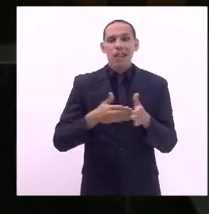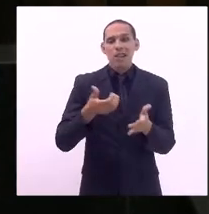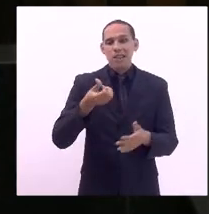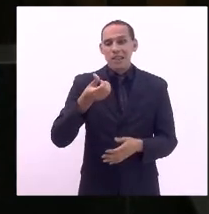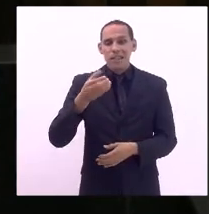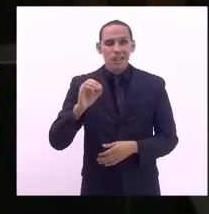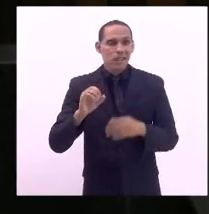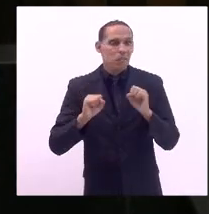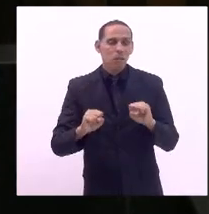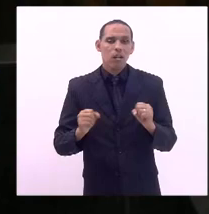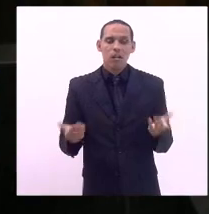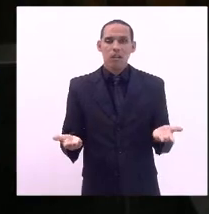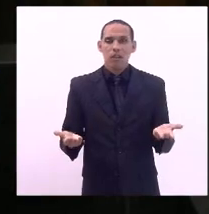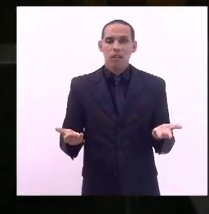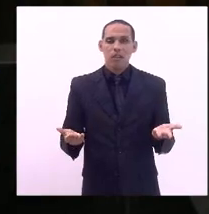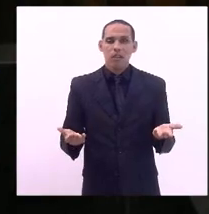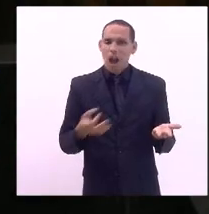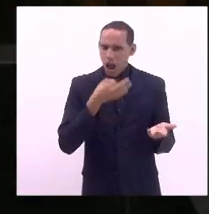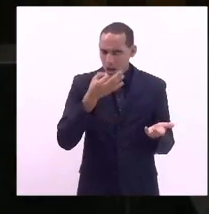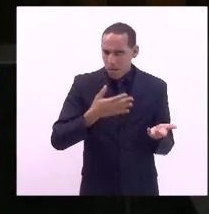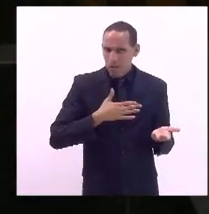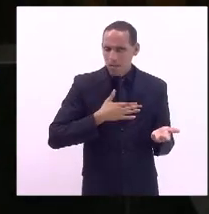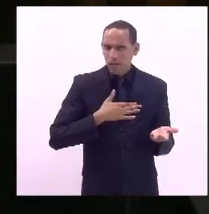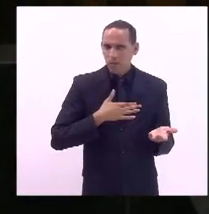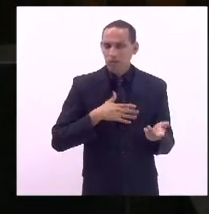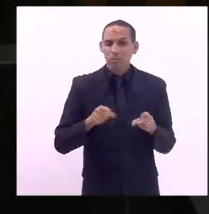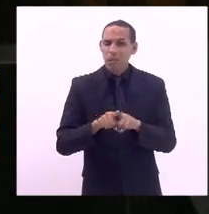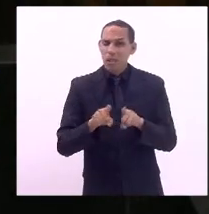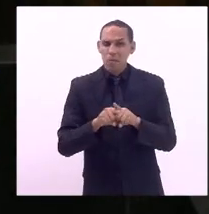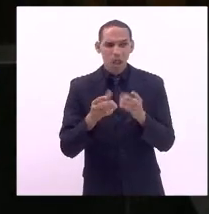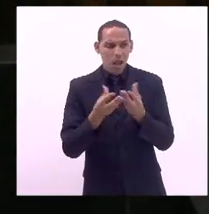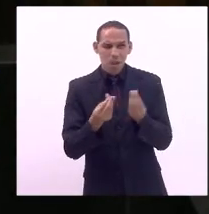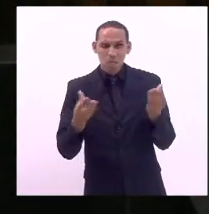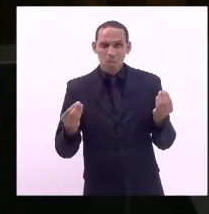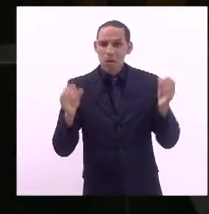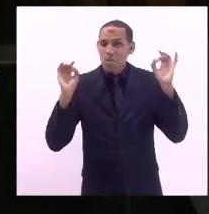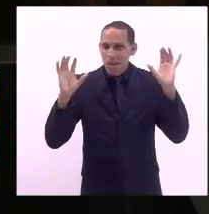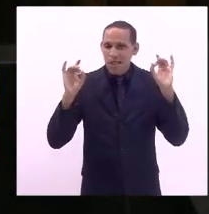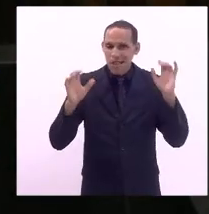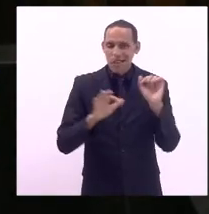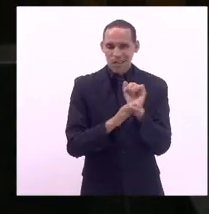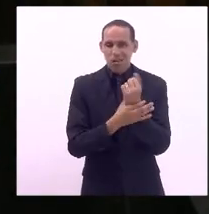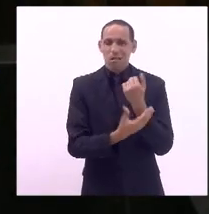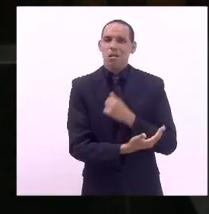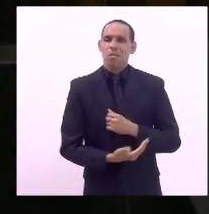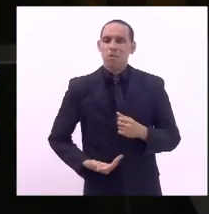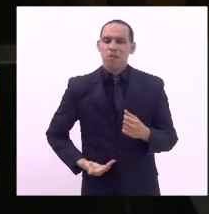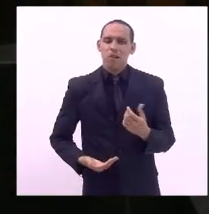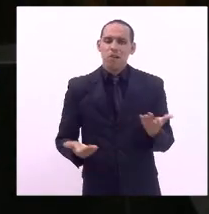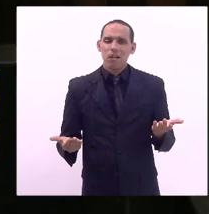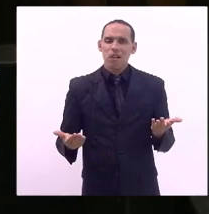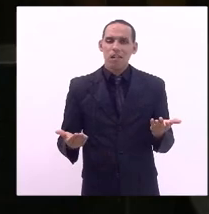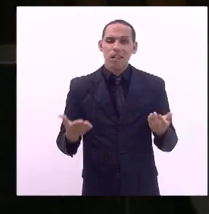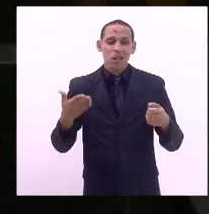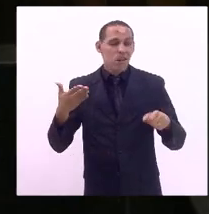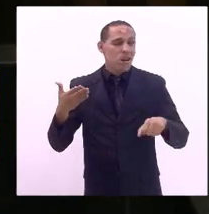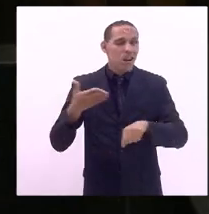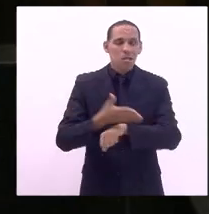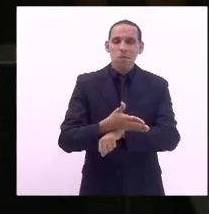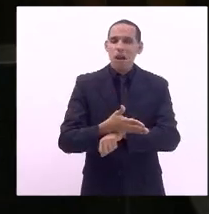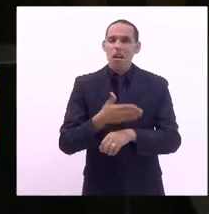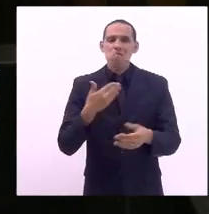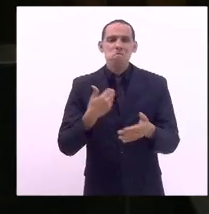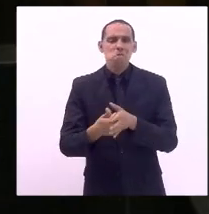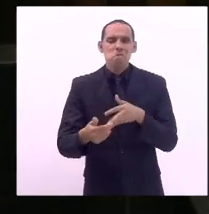armas? Na minha opinião, e na opinião de muitos especialistas em segurança pública, isso ultrapassa